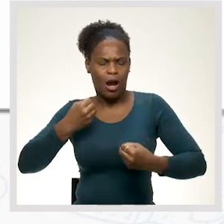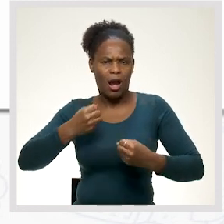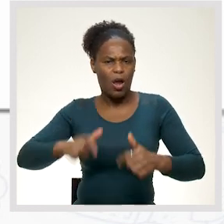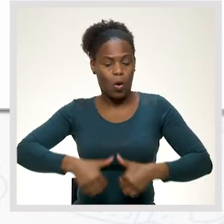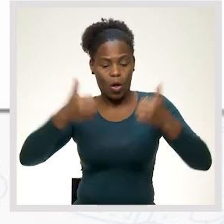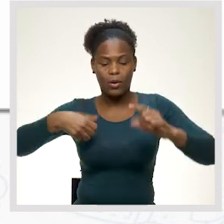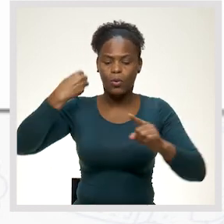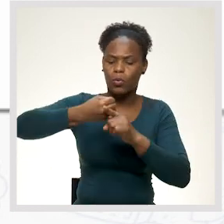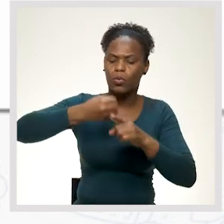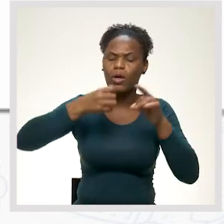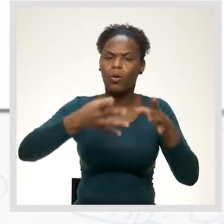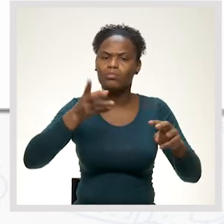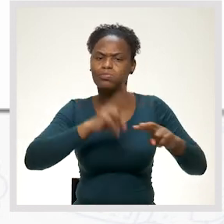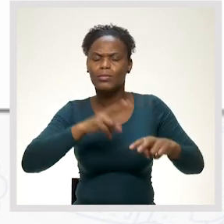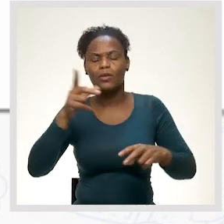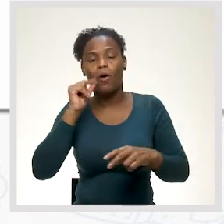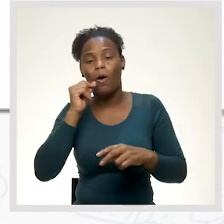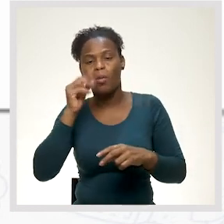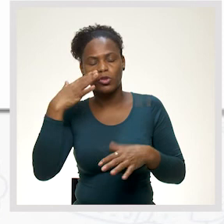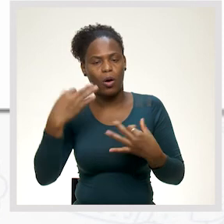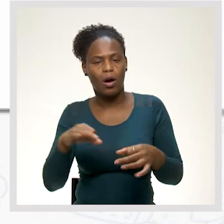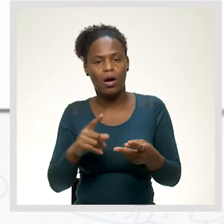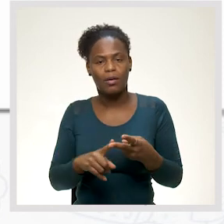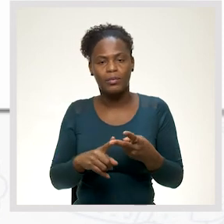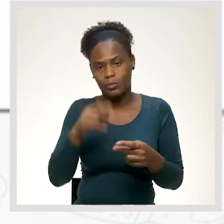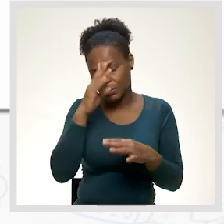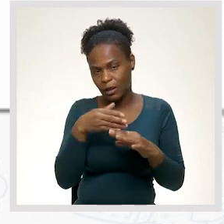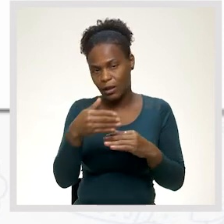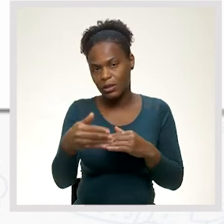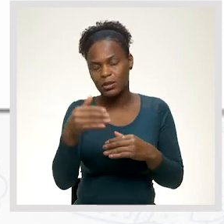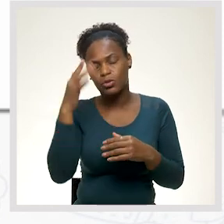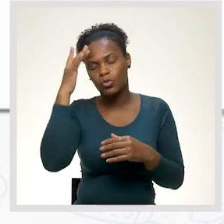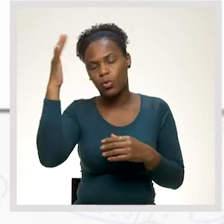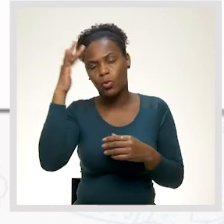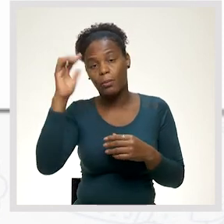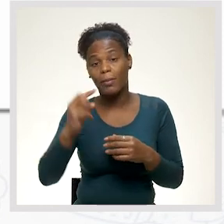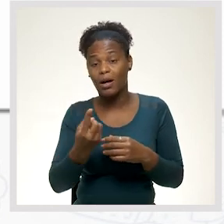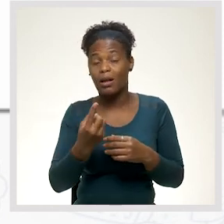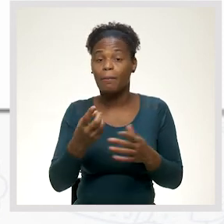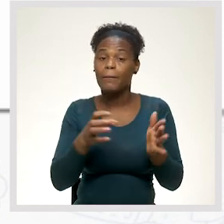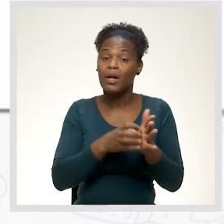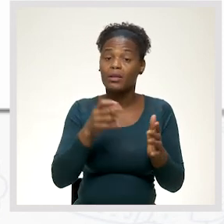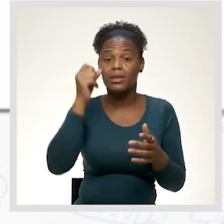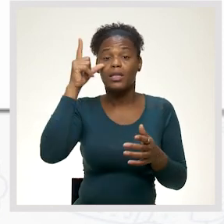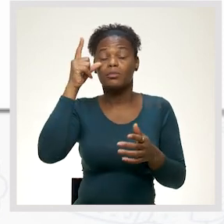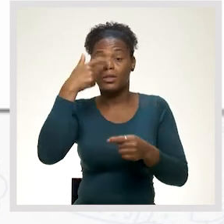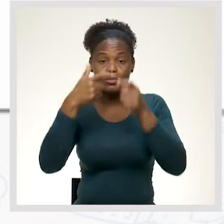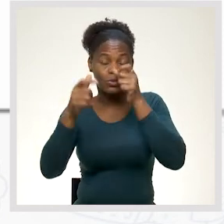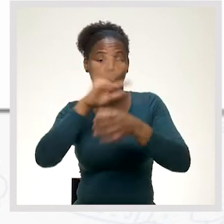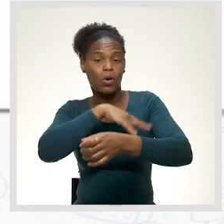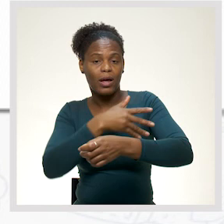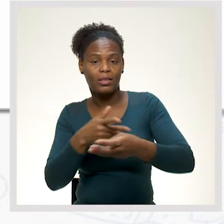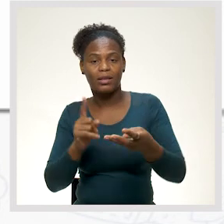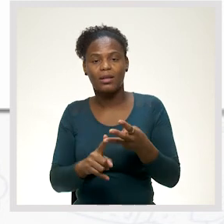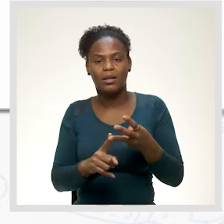herói que luta contra a opressão dos homens vulgares, a recorrência ao sonho para assinalar o despertar